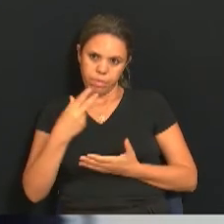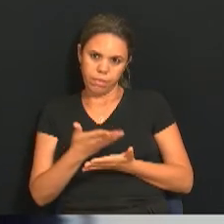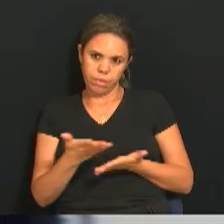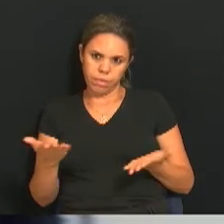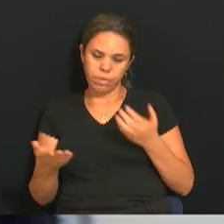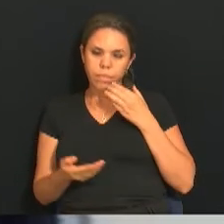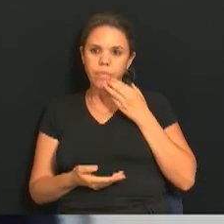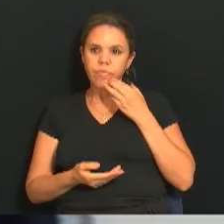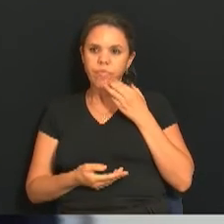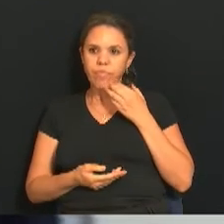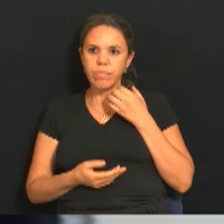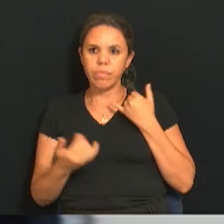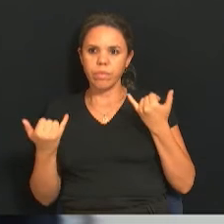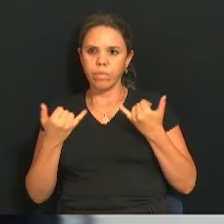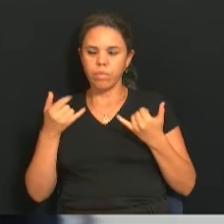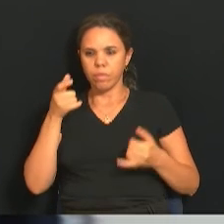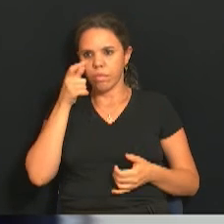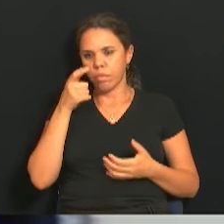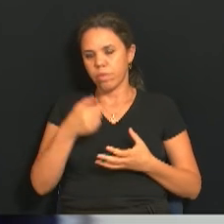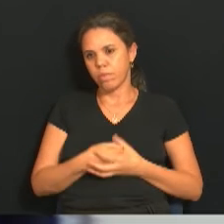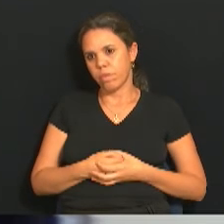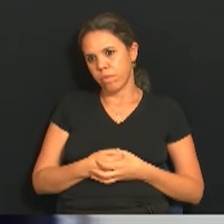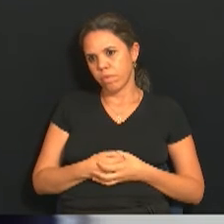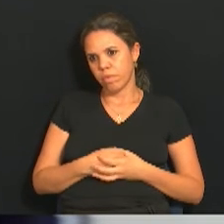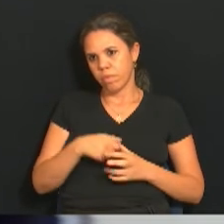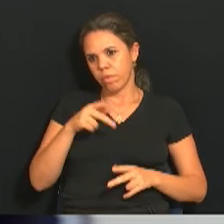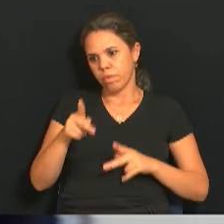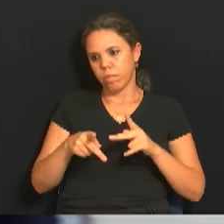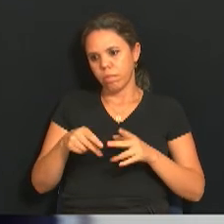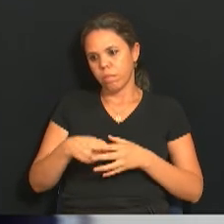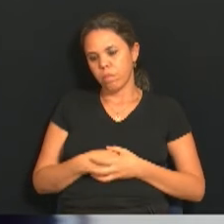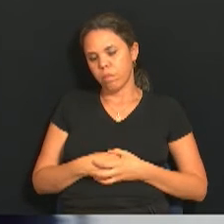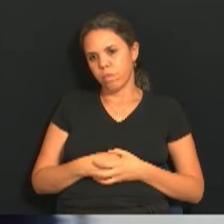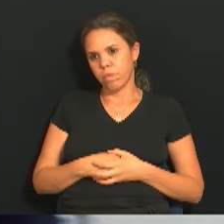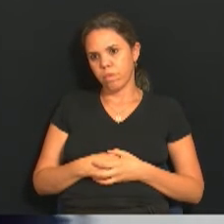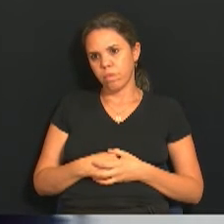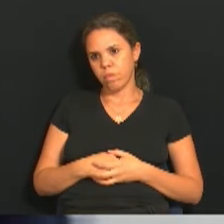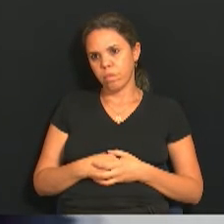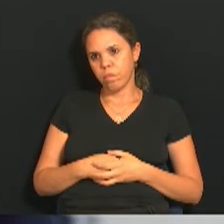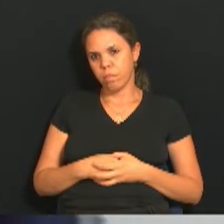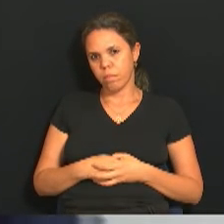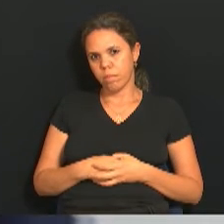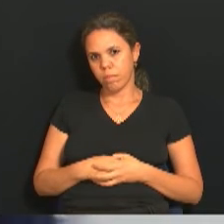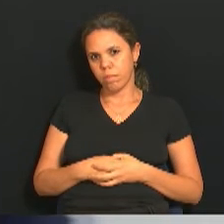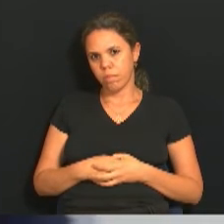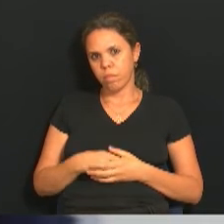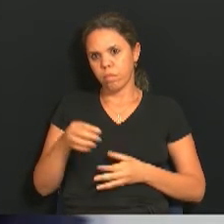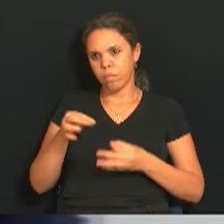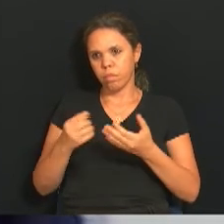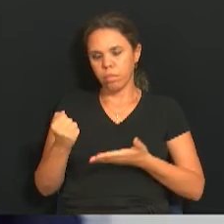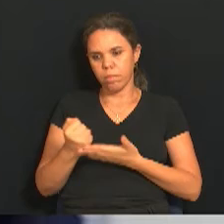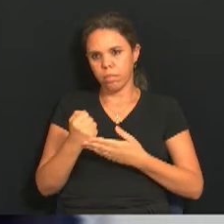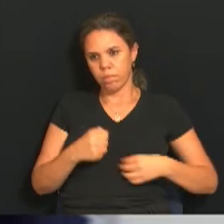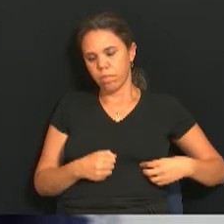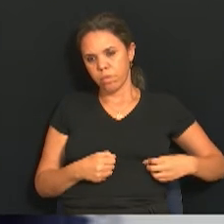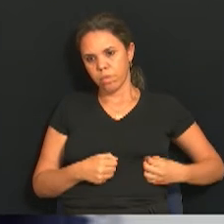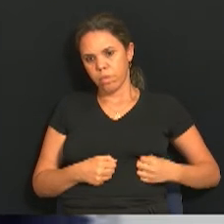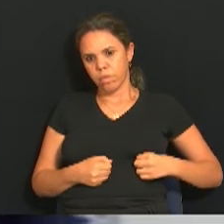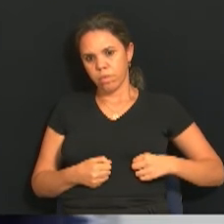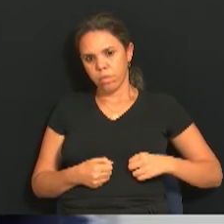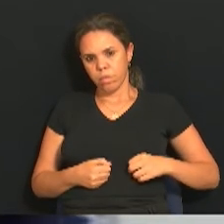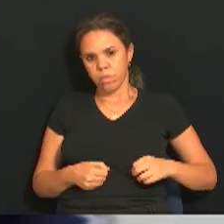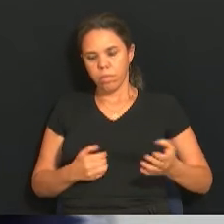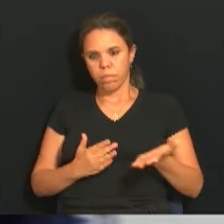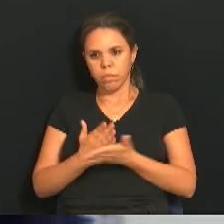ouvindo a todos nós e a população, buscando criar os mecanismos jurídicos, como foi aprovada